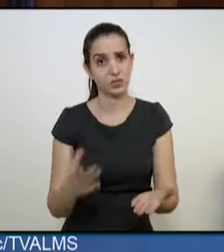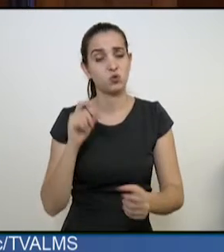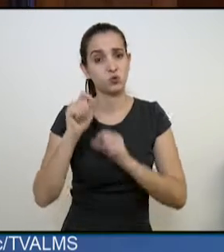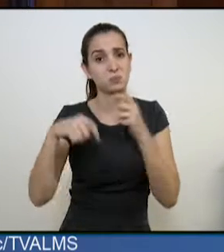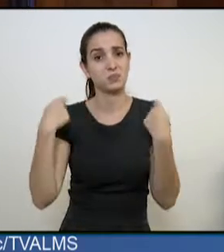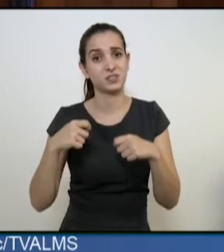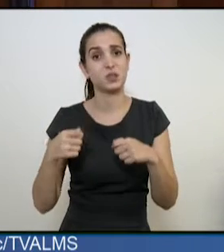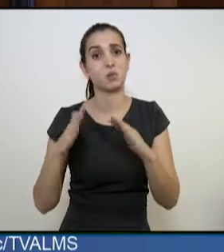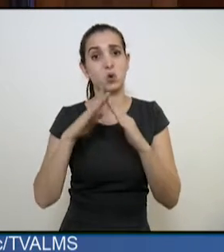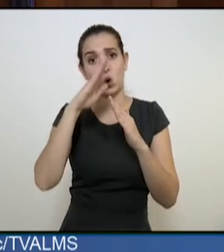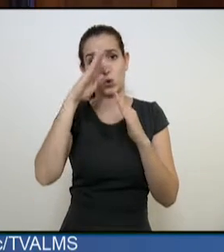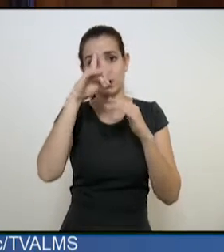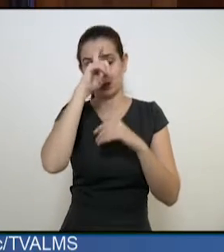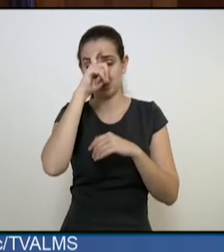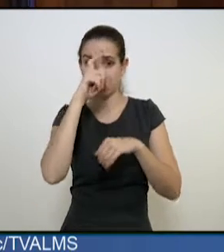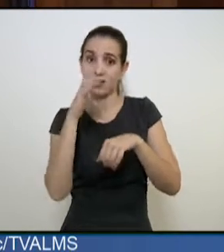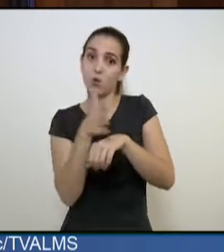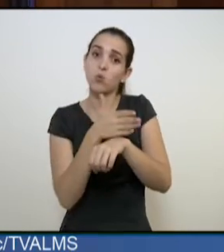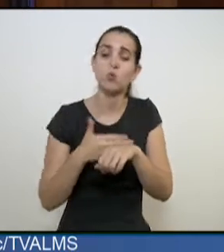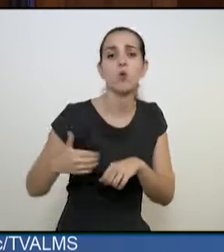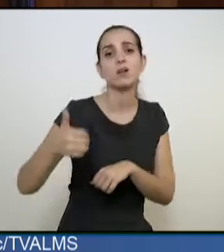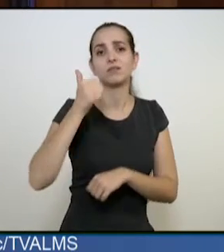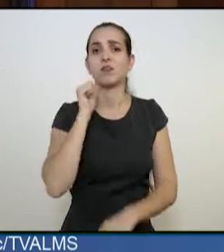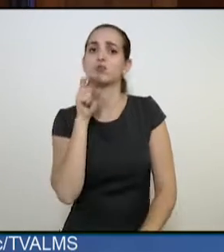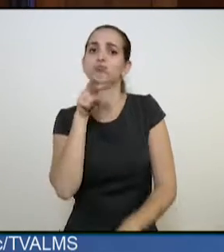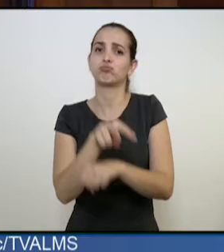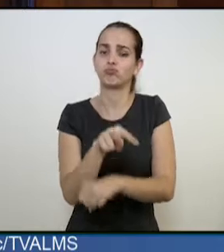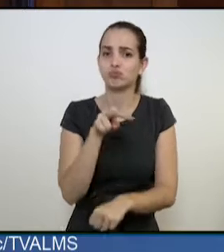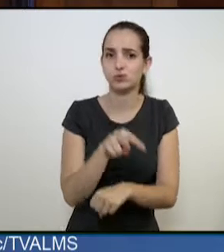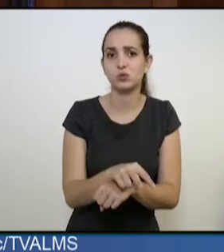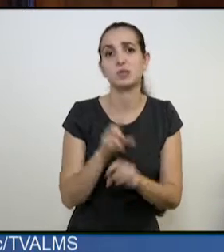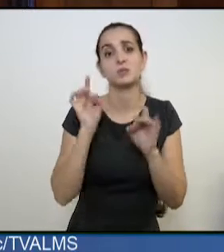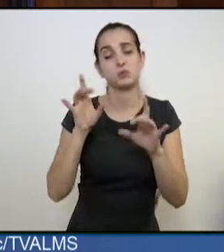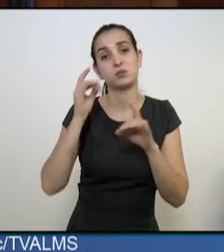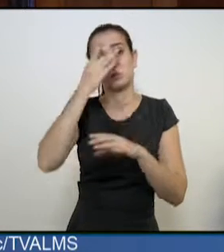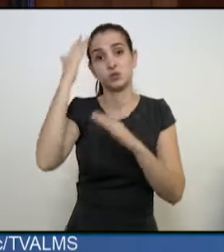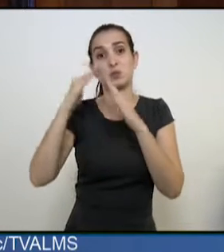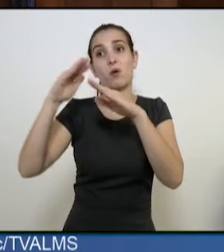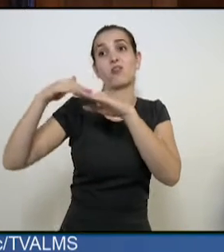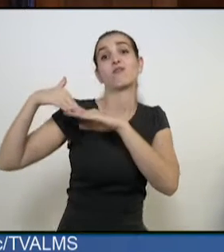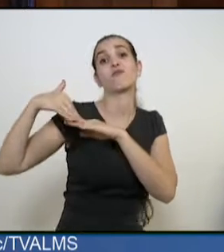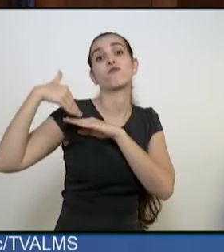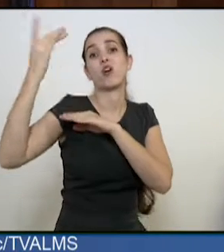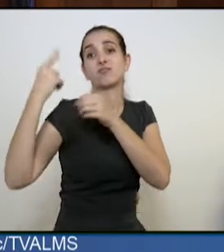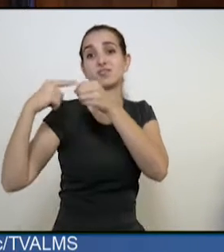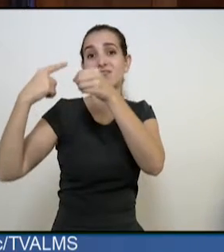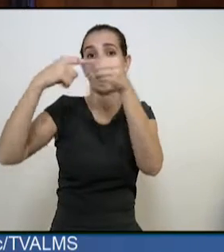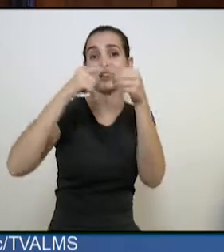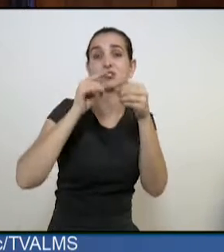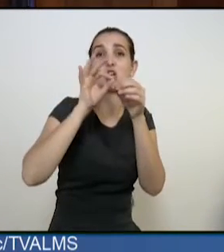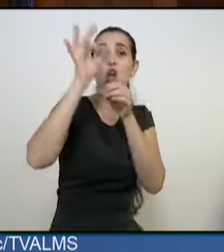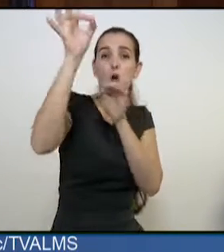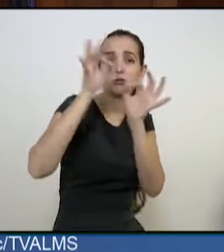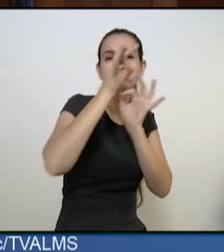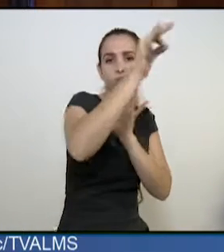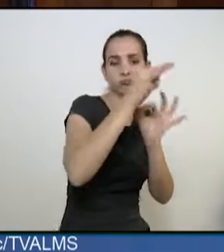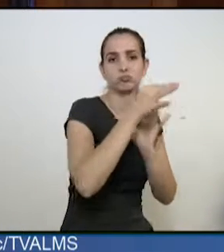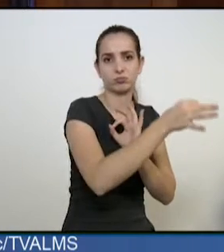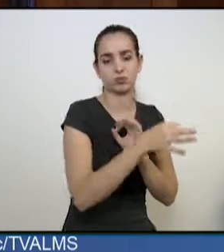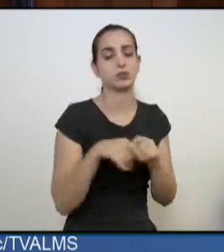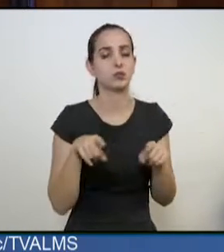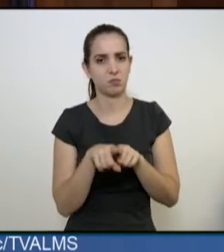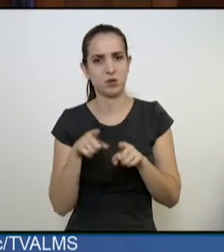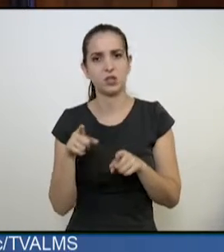qualidade para o atendimento das pessoas, principalmente as pessoas do interior do Estado. E mais ainda, dentro dos próximos meses